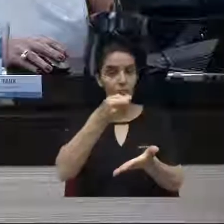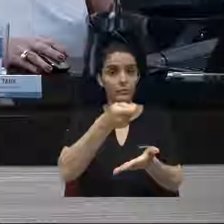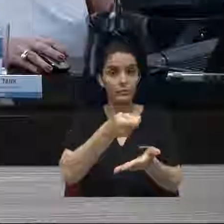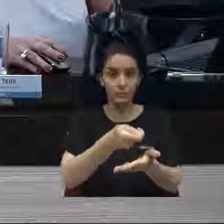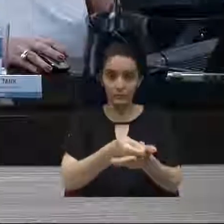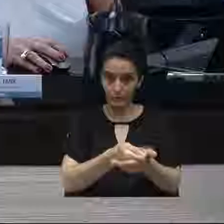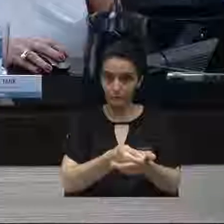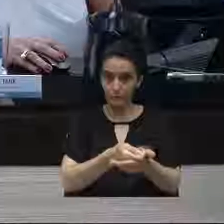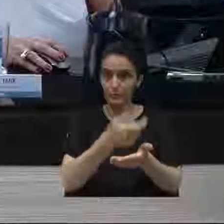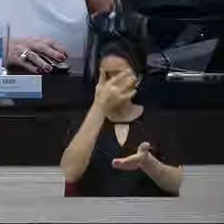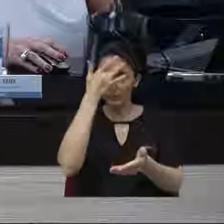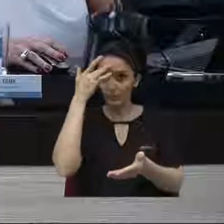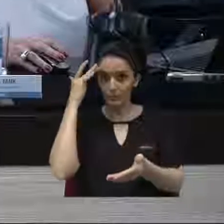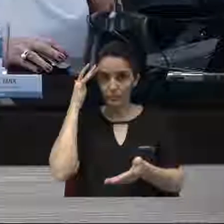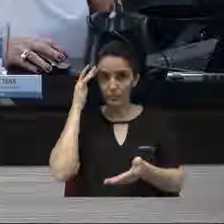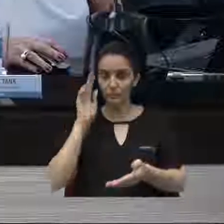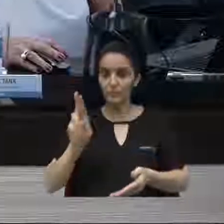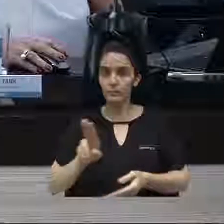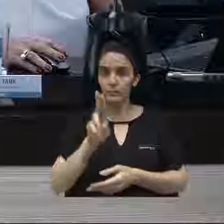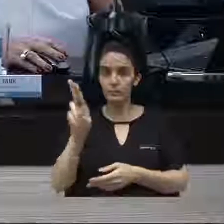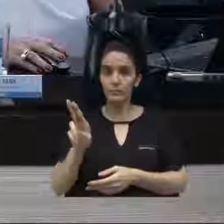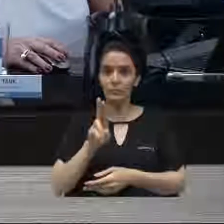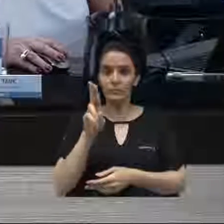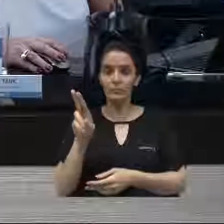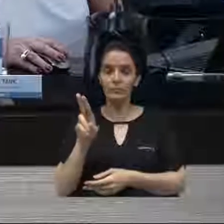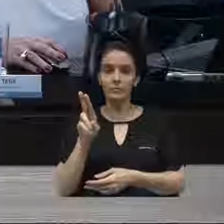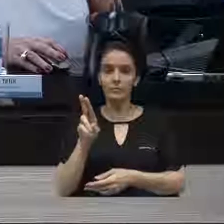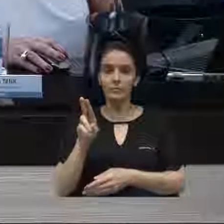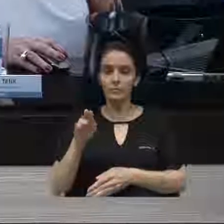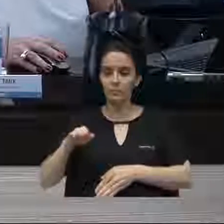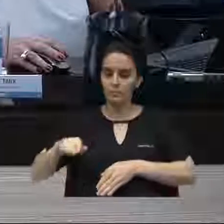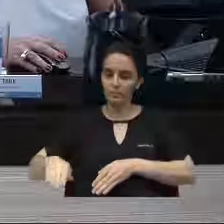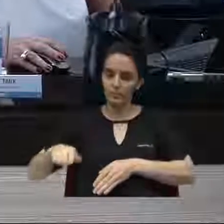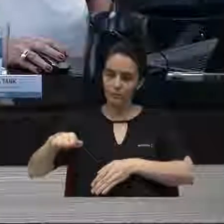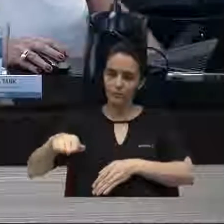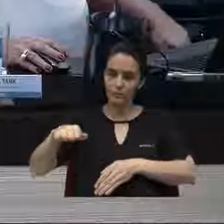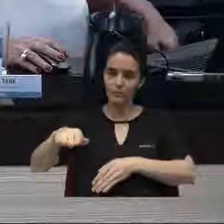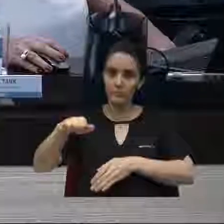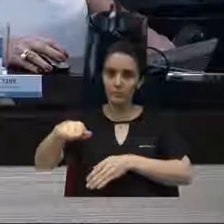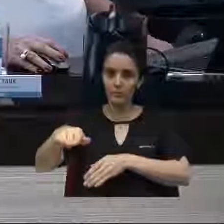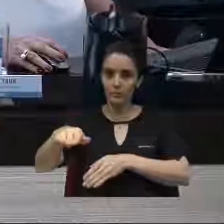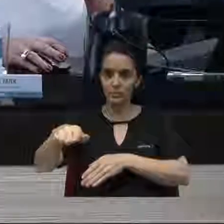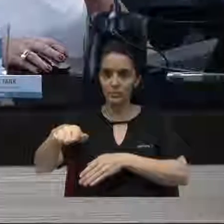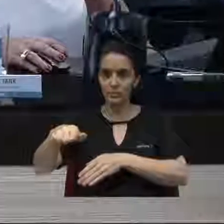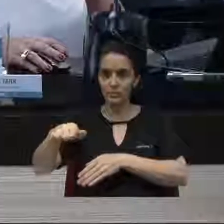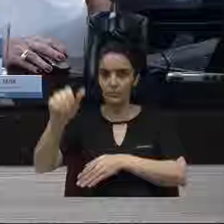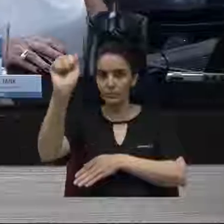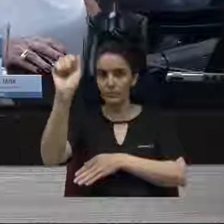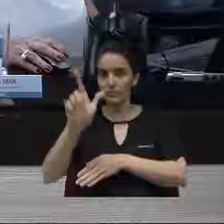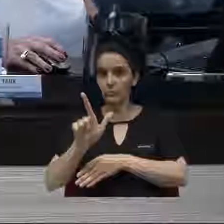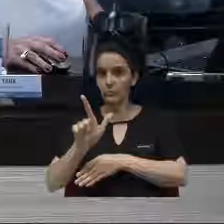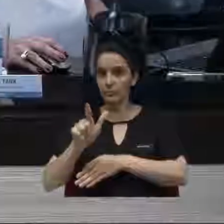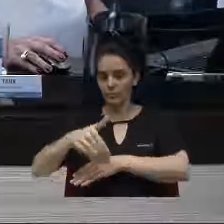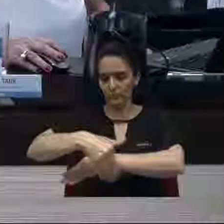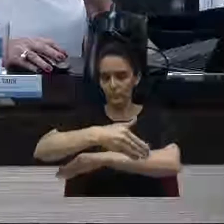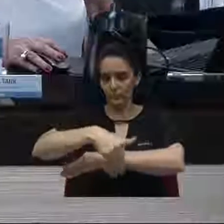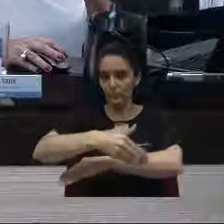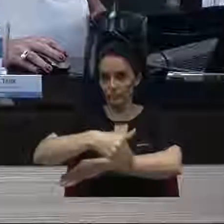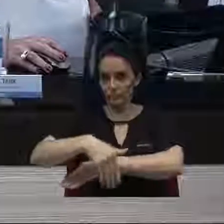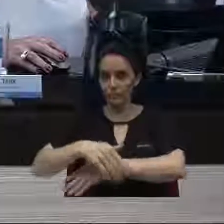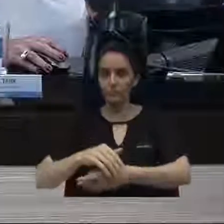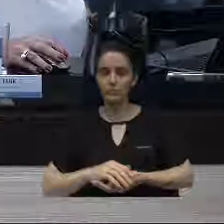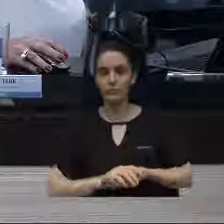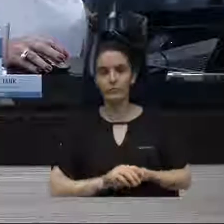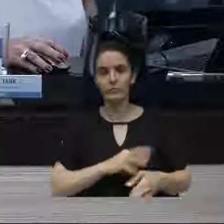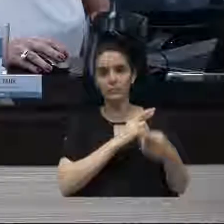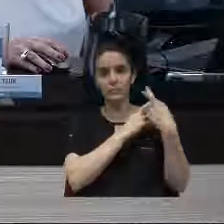ressarcimento dos usuários do sistema de estacionamento rotativo, área azul, e dá outras providências. Autoria